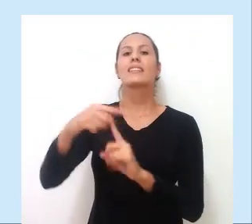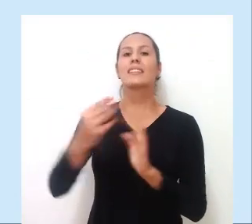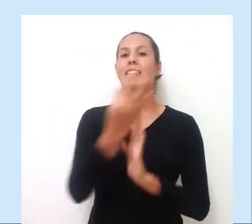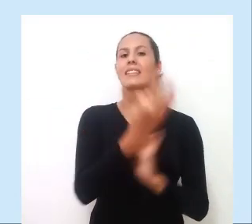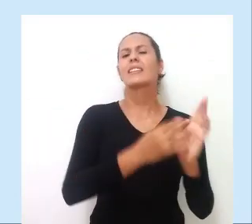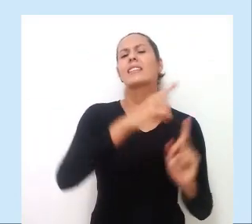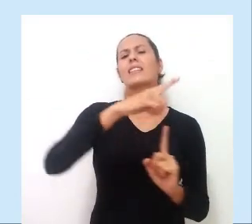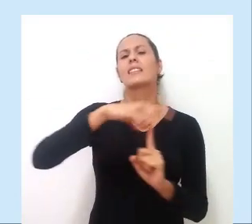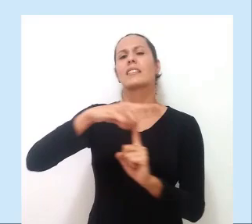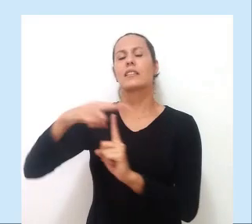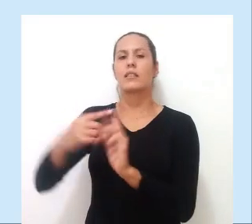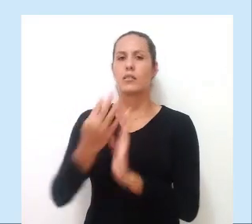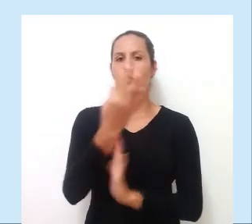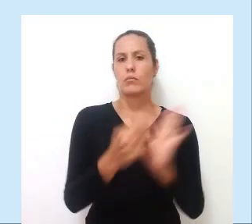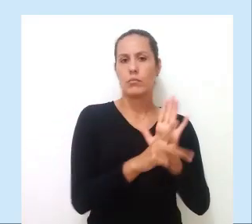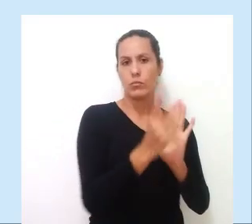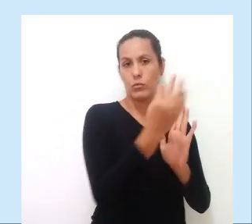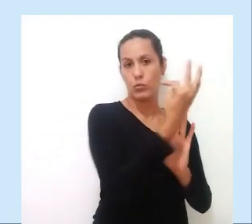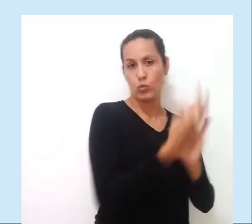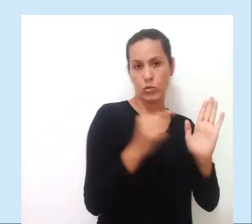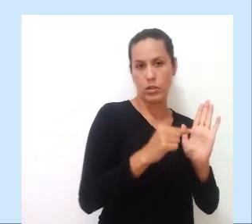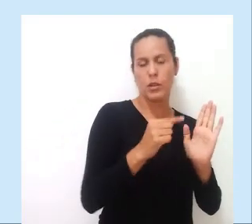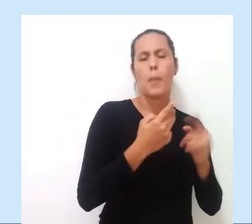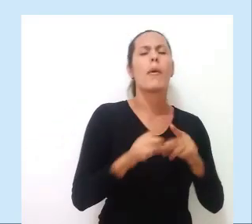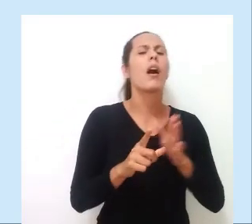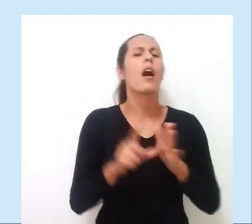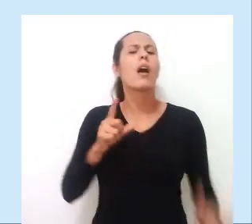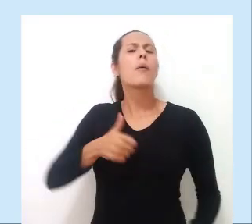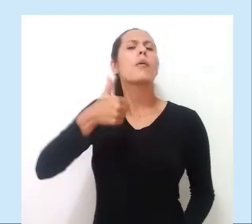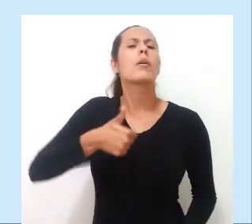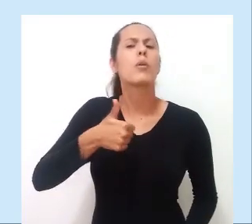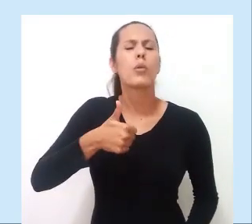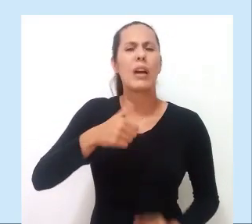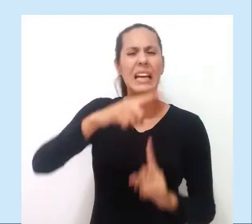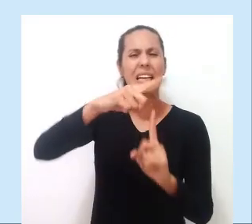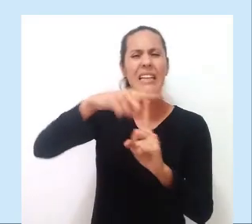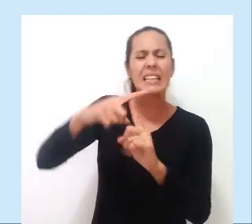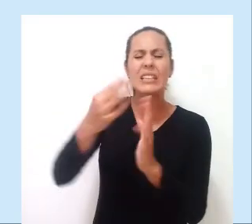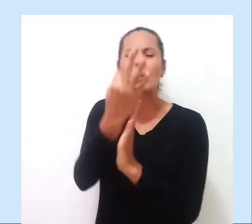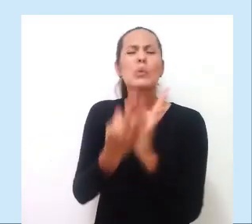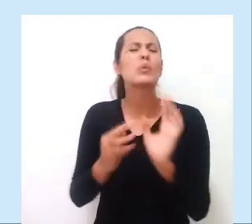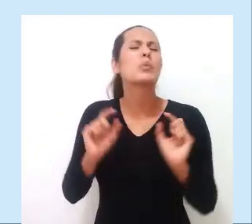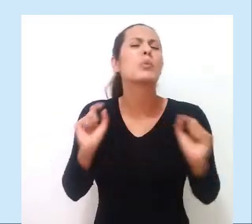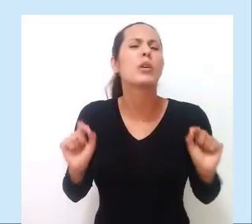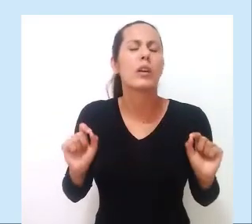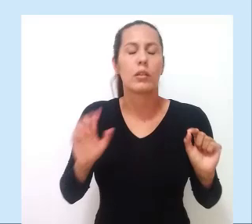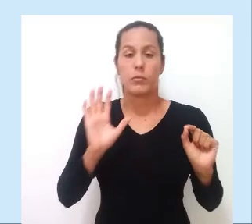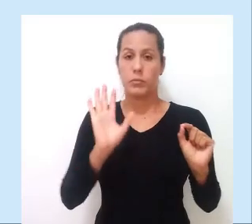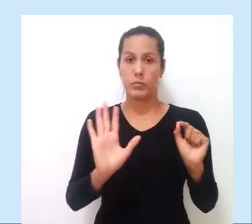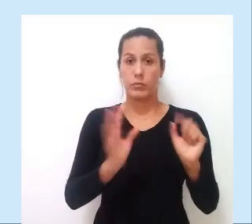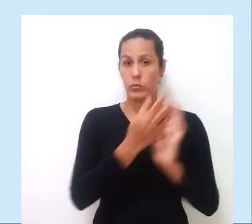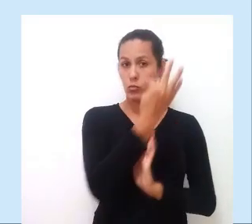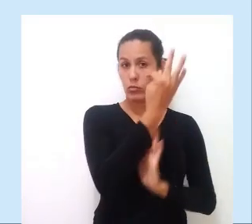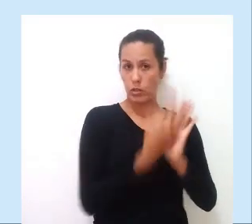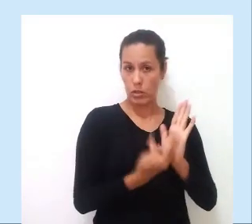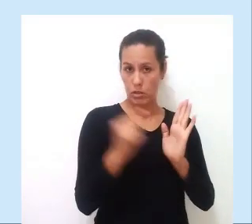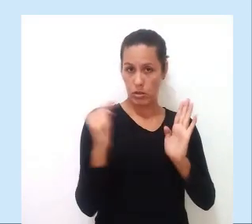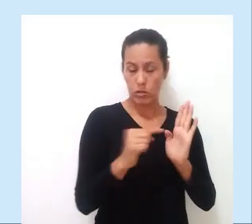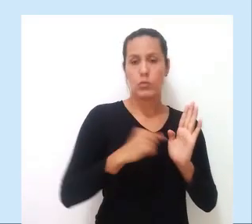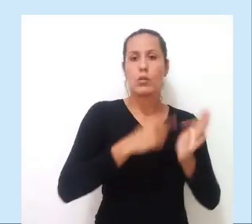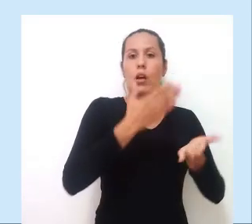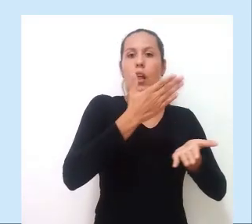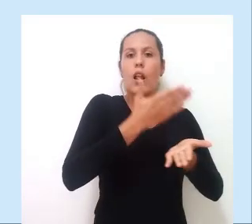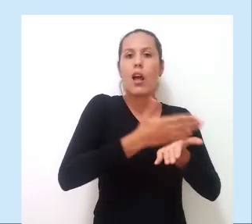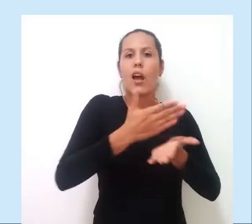tipologias, algumas tipologias textuais. Mas, em primeiro lugar, o que são tipologias textuais? Os textos, eles